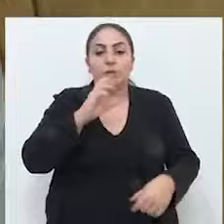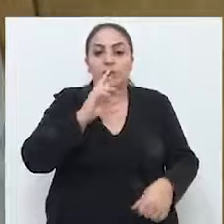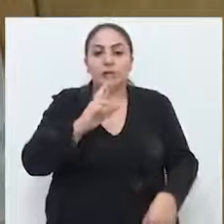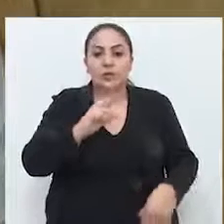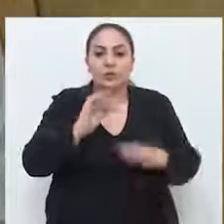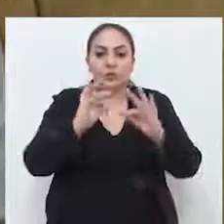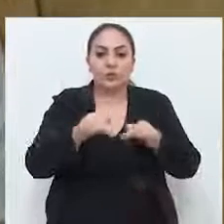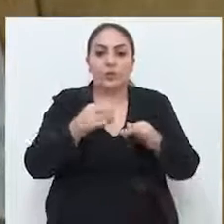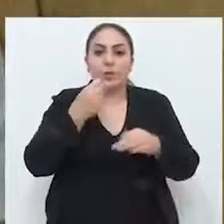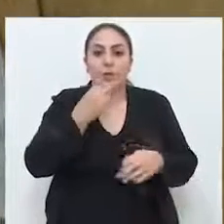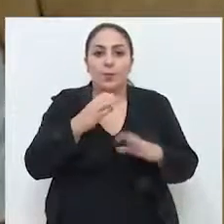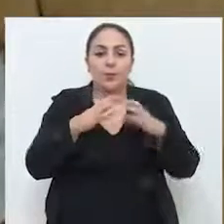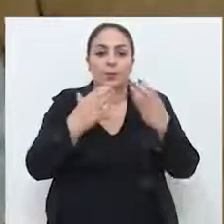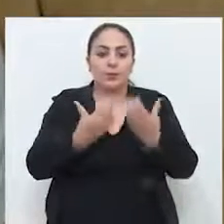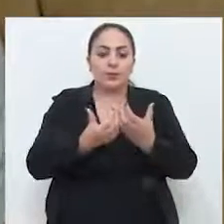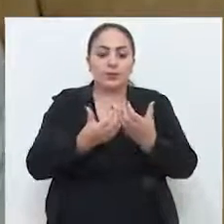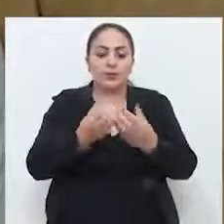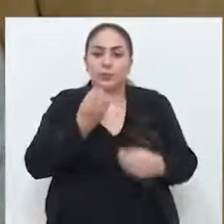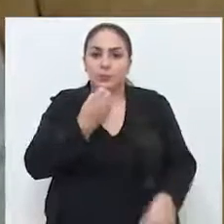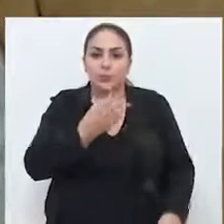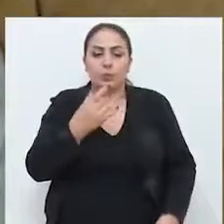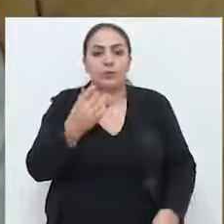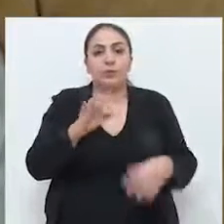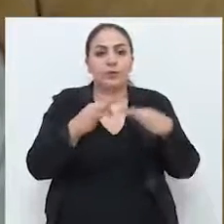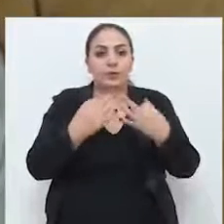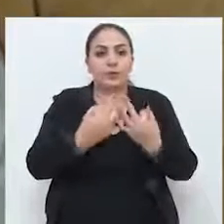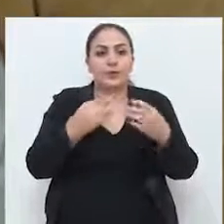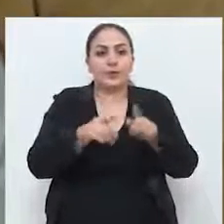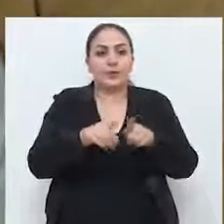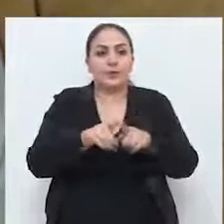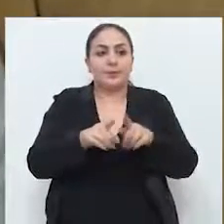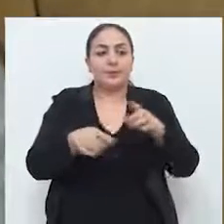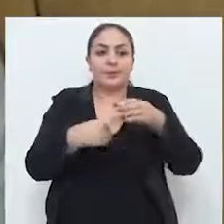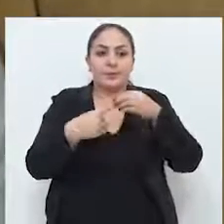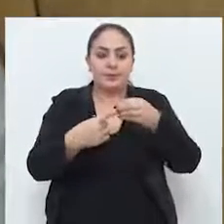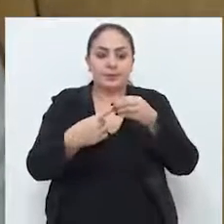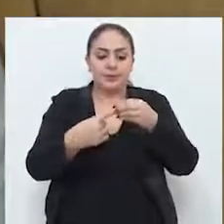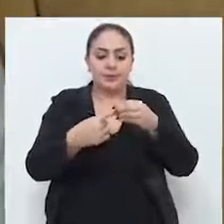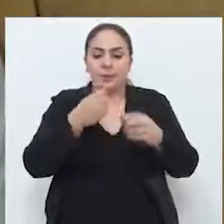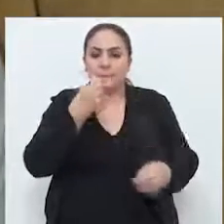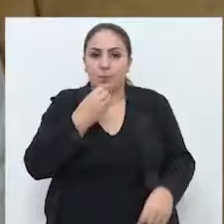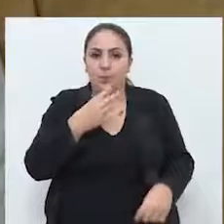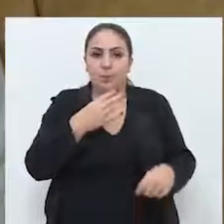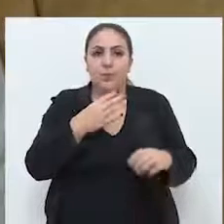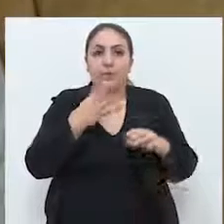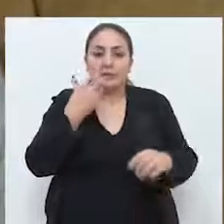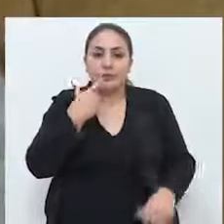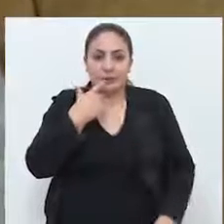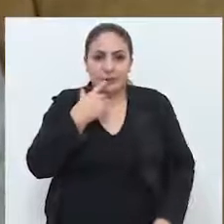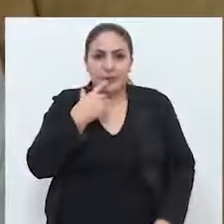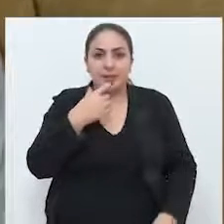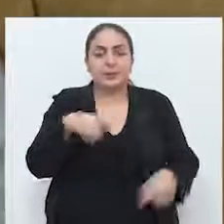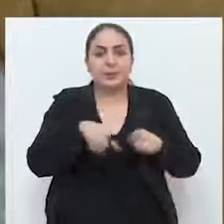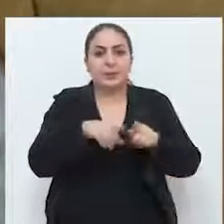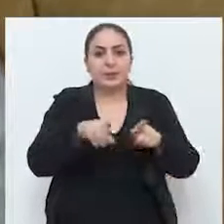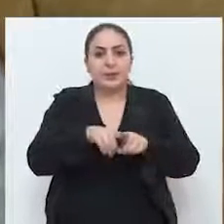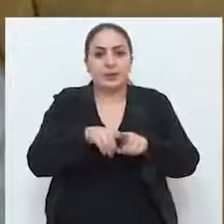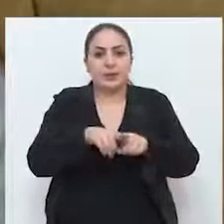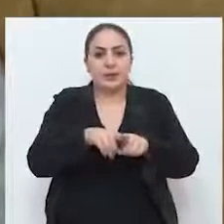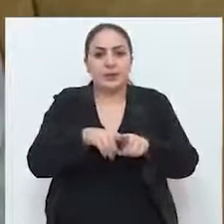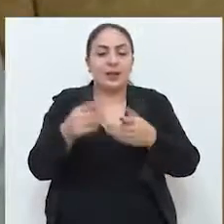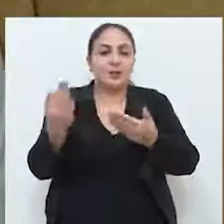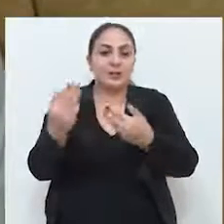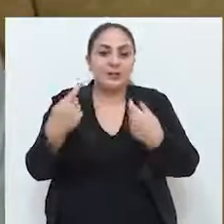resultado lá no final vai ser muito bom para a comunidade, vai ser muito bom para as famílias e, principalmente, vai ser muito bom para as crianças e